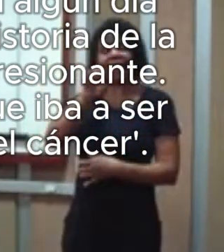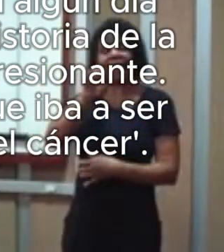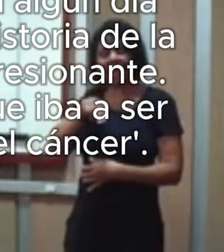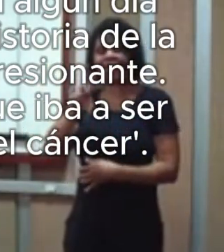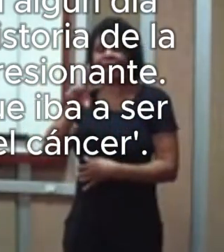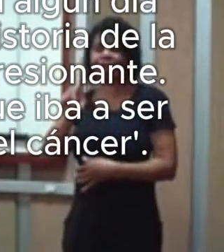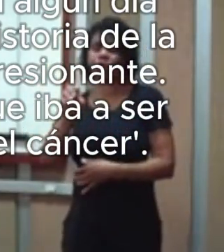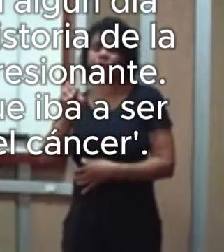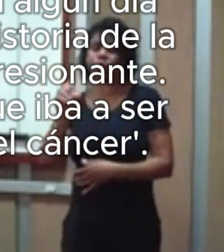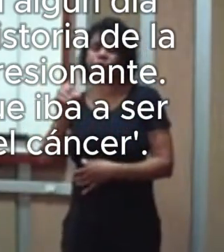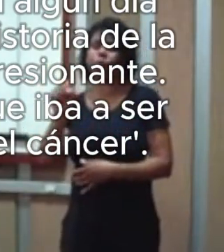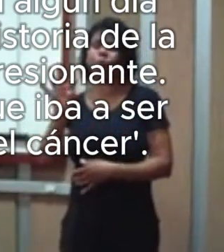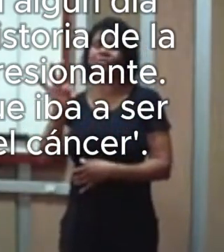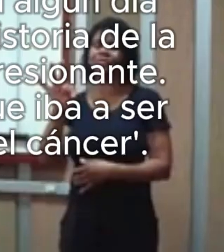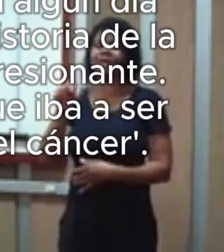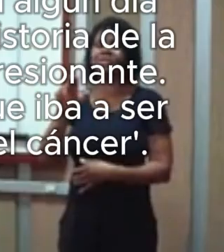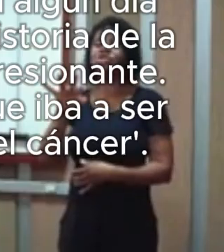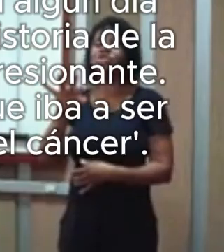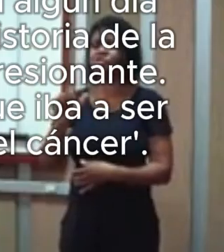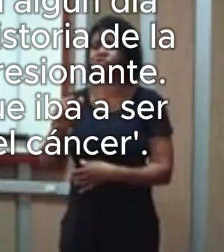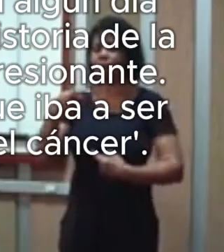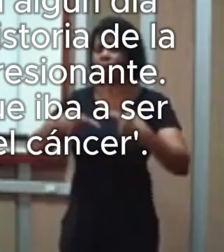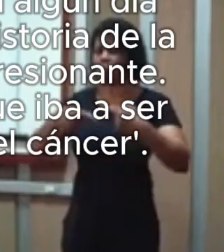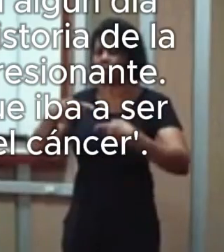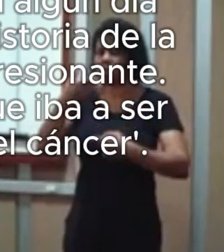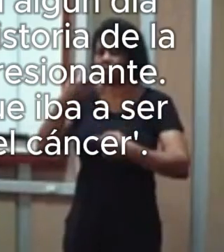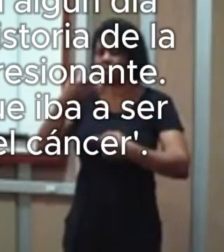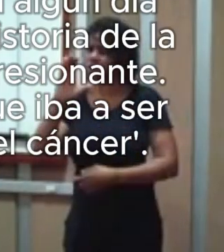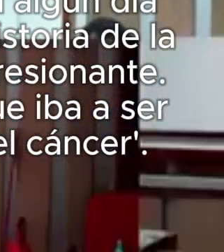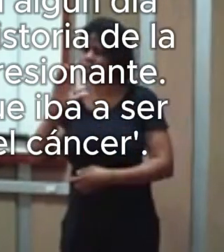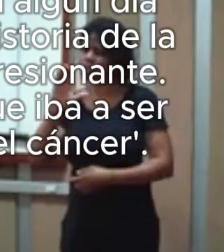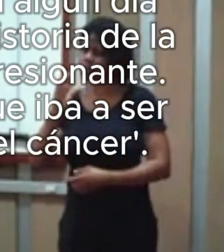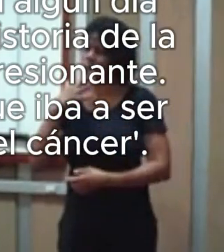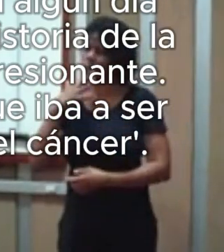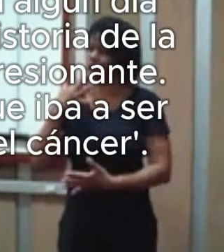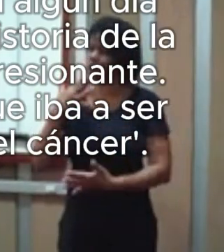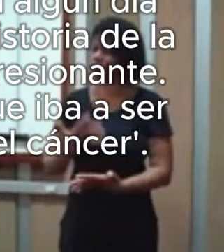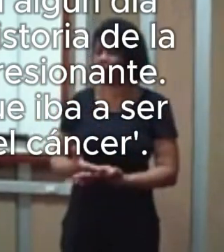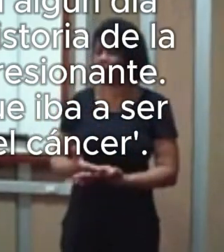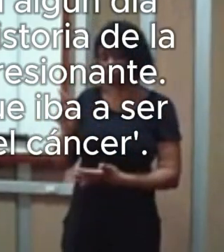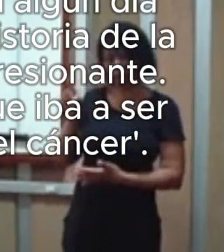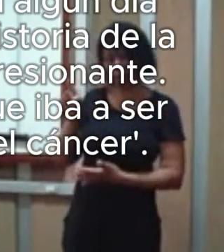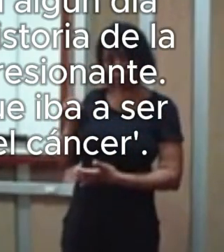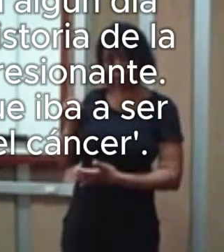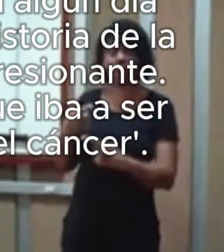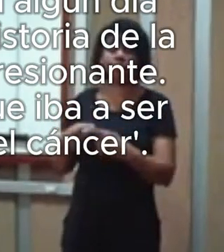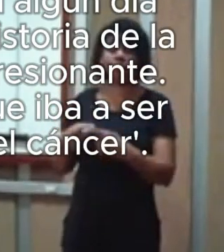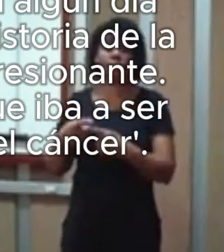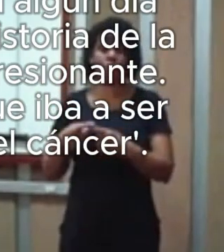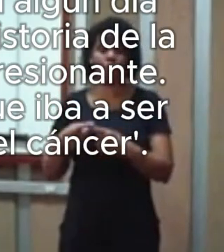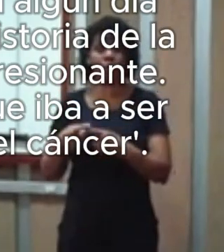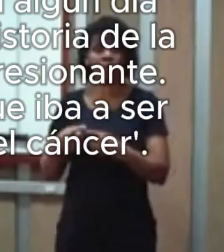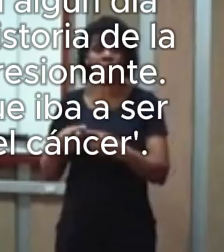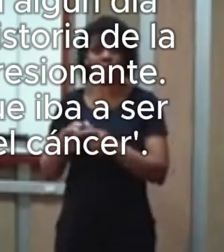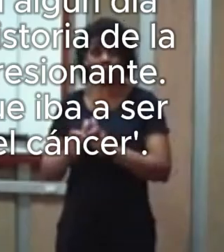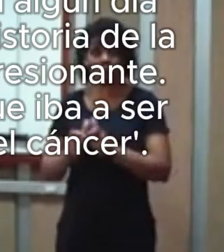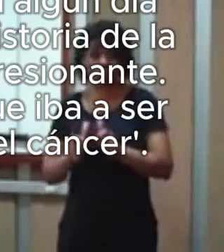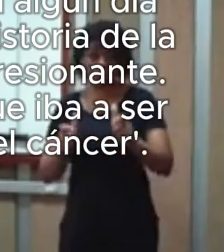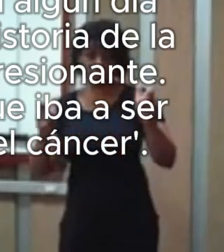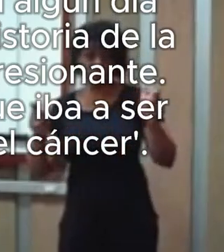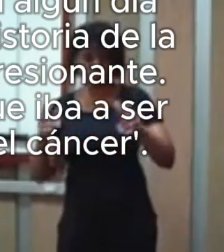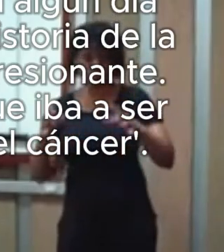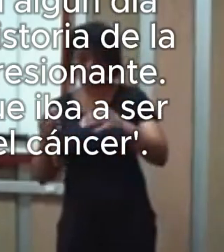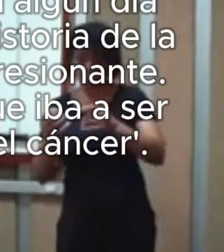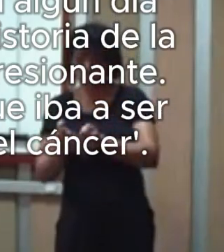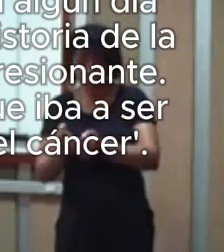história da endostatina, assim, em termos de política científica, é um negócio impressionante, porque foi um negócio que teve um boom imenso, todo mundo